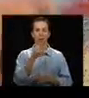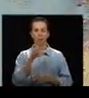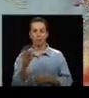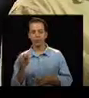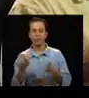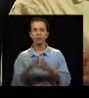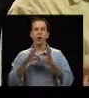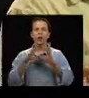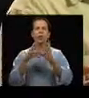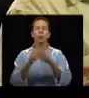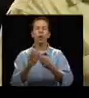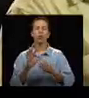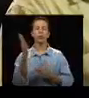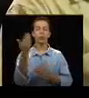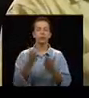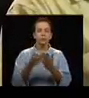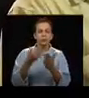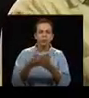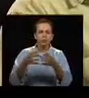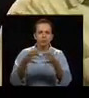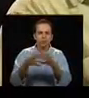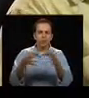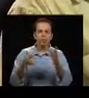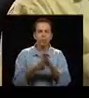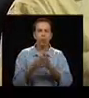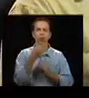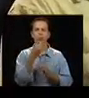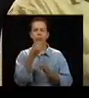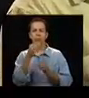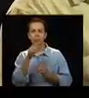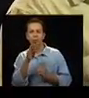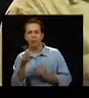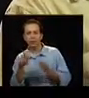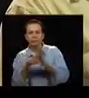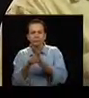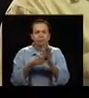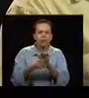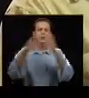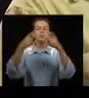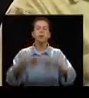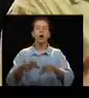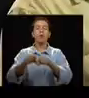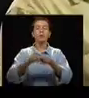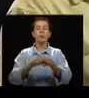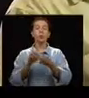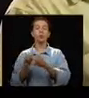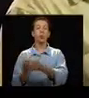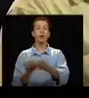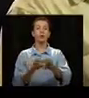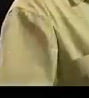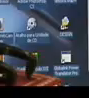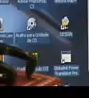Enfim, são centros de estudos, né, freirianos, né, pesquisas, espaços de